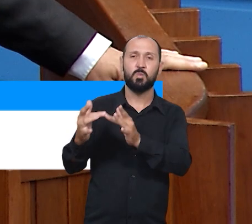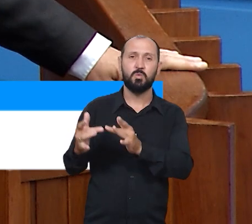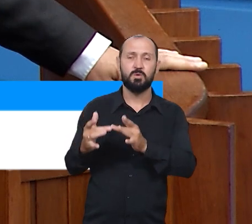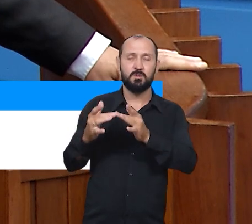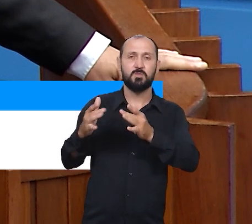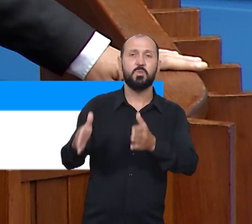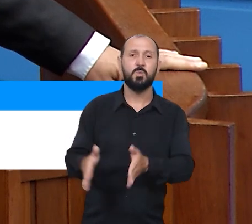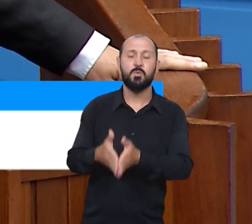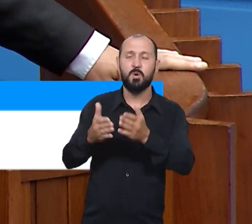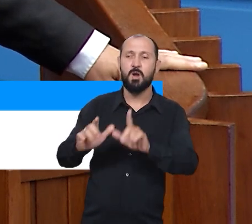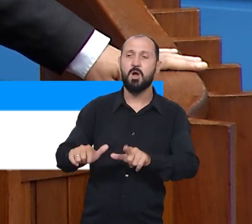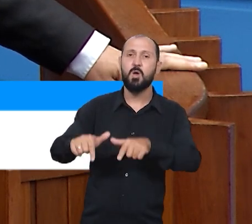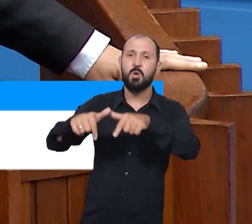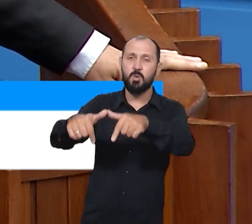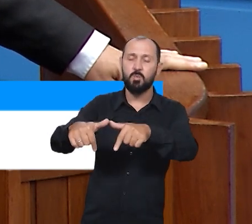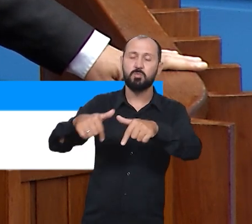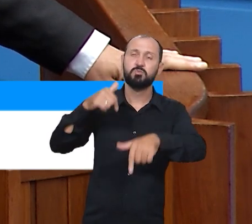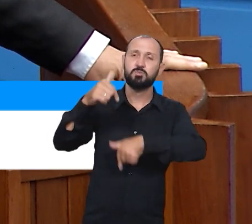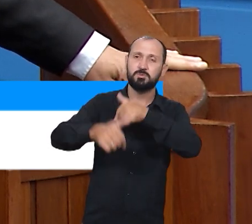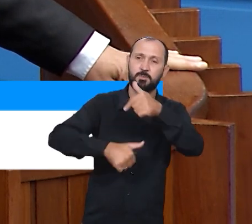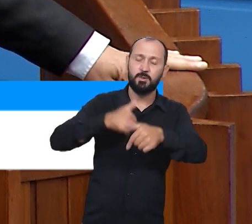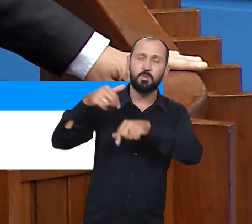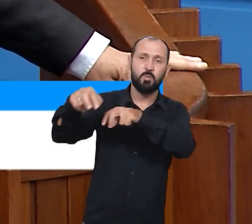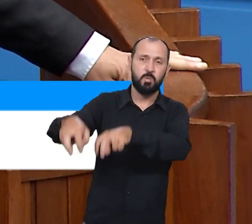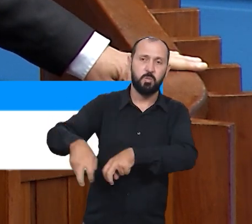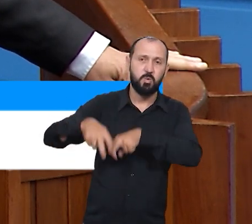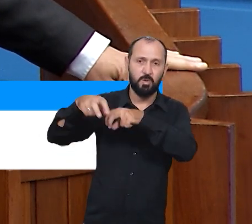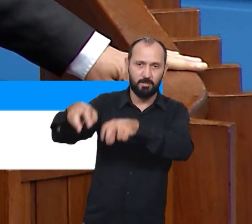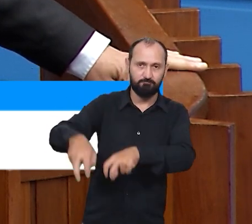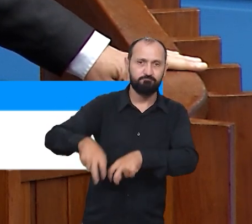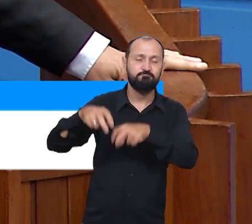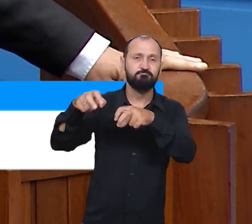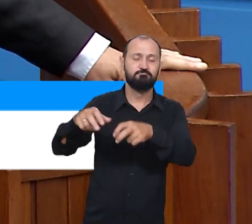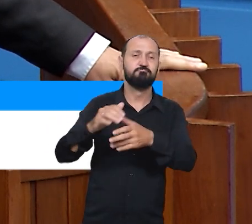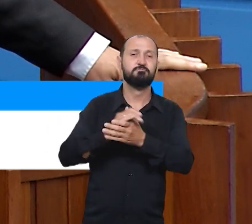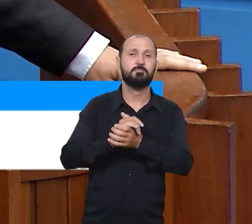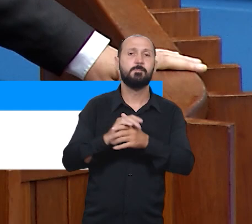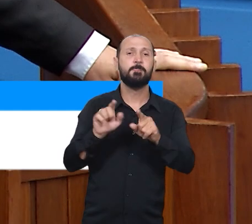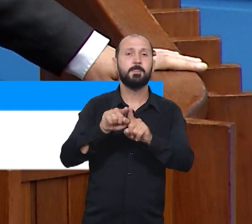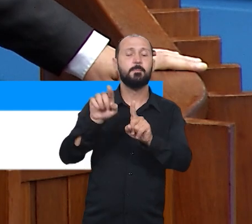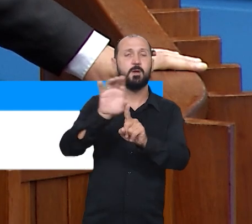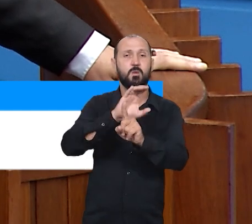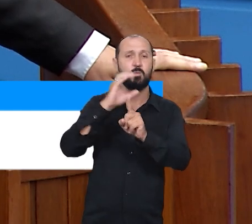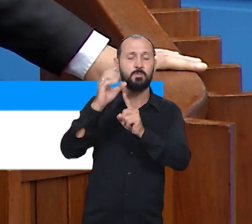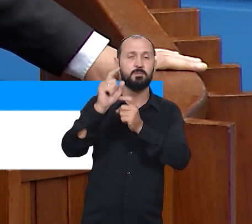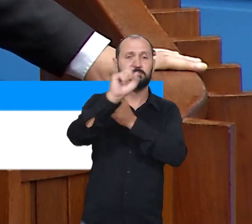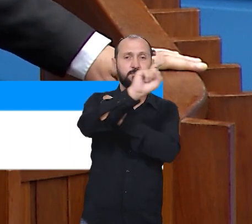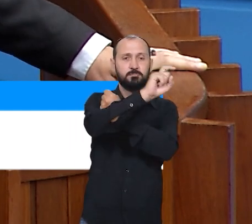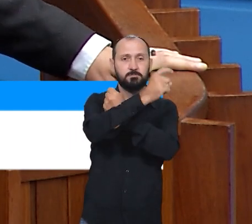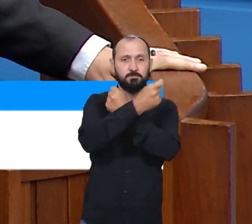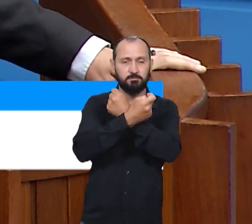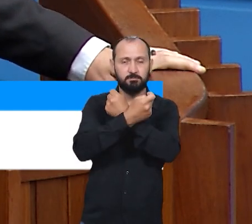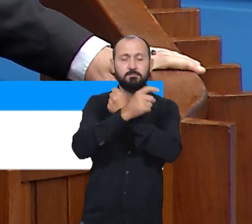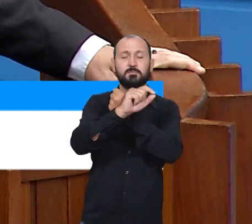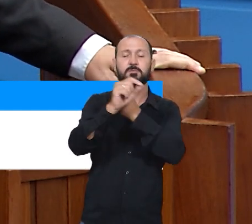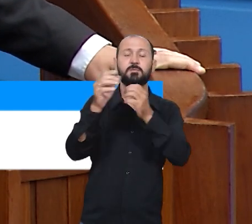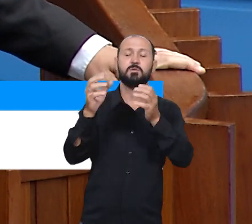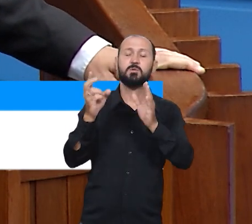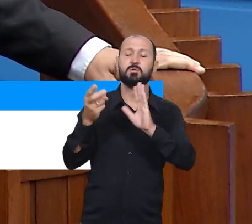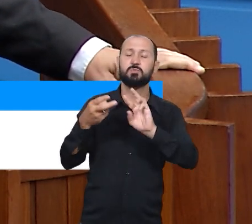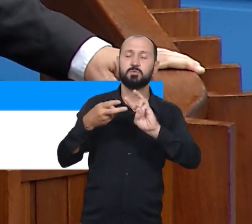mais pobres, com a luta dos trabalhadores rurais, também das comunidades quilombolas, das